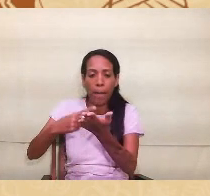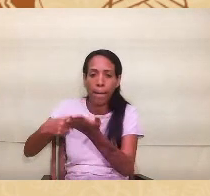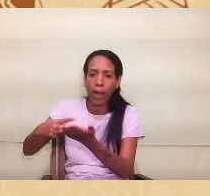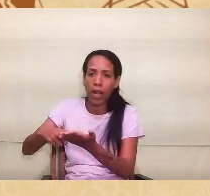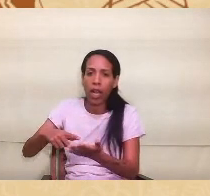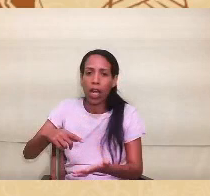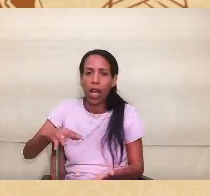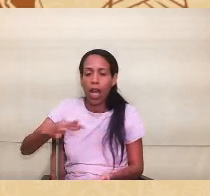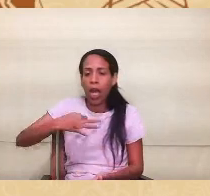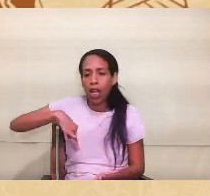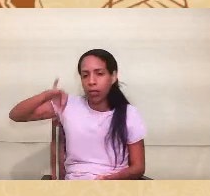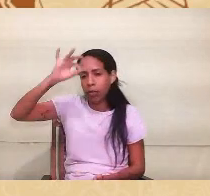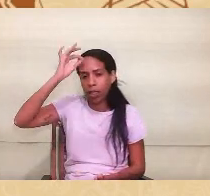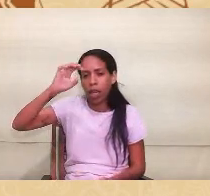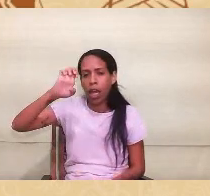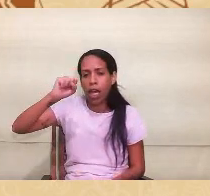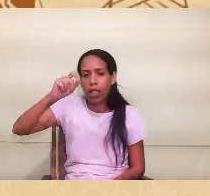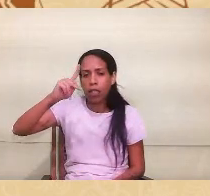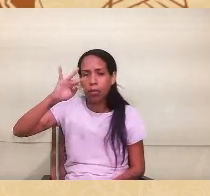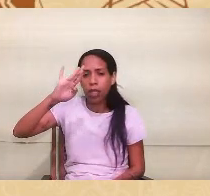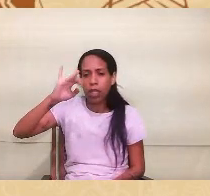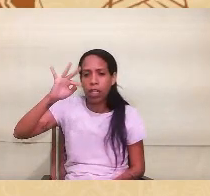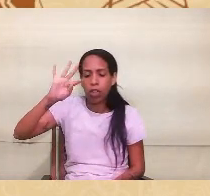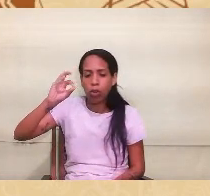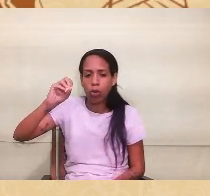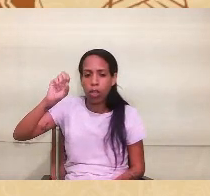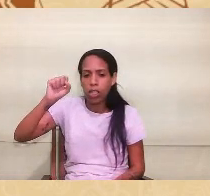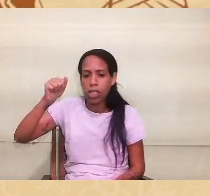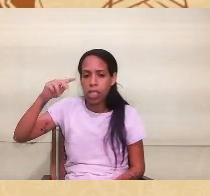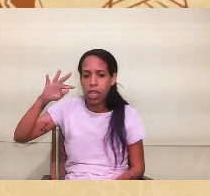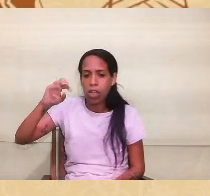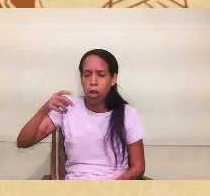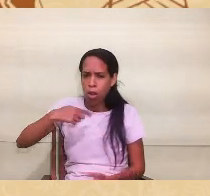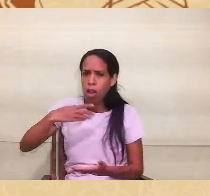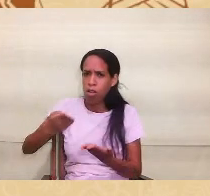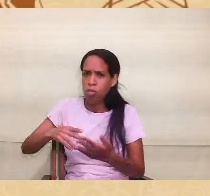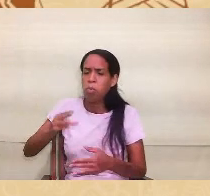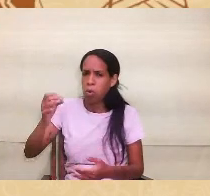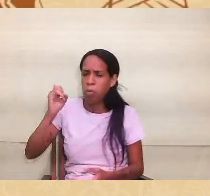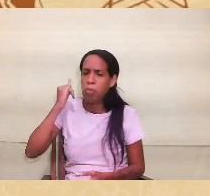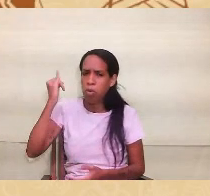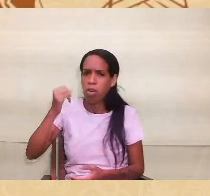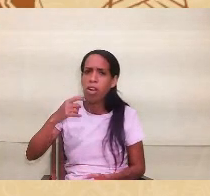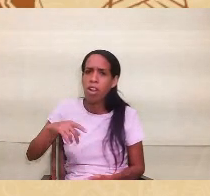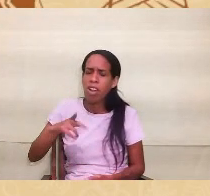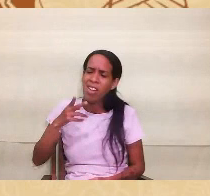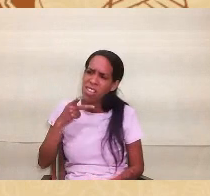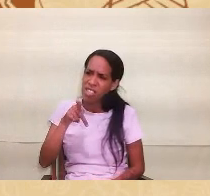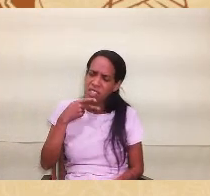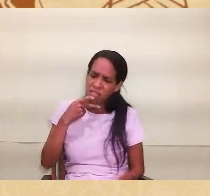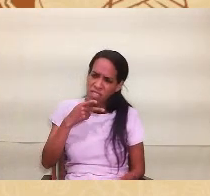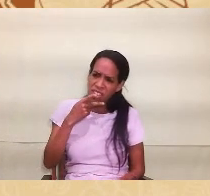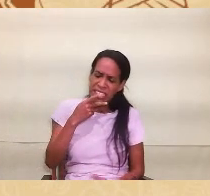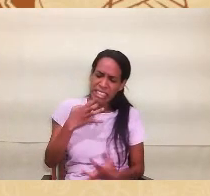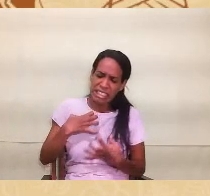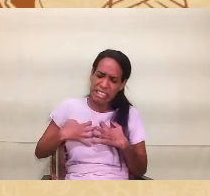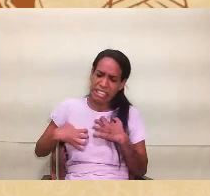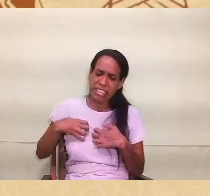Foi um momento muito importante para mim. E a sua fala me remeteu a alguma coisa que